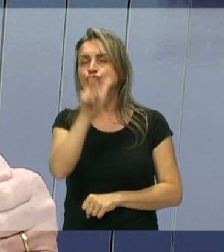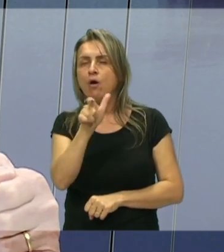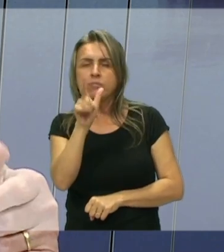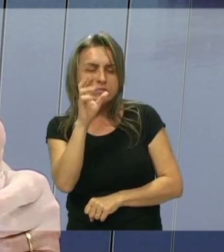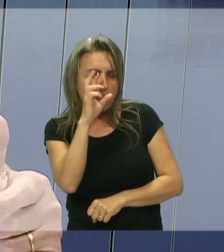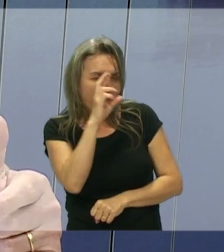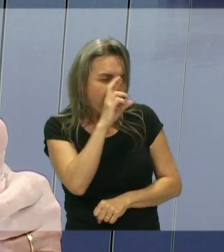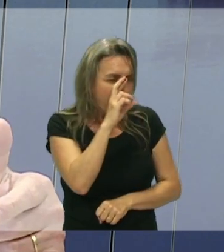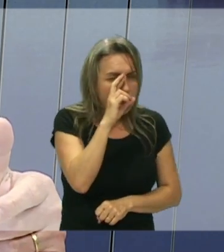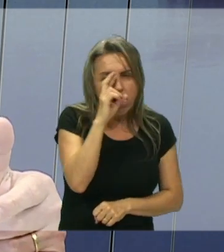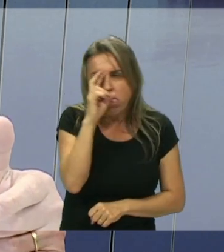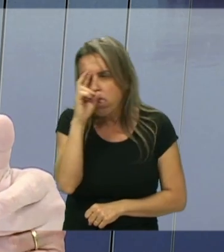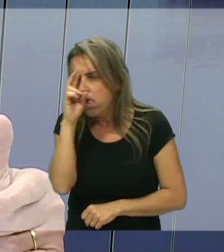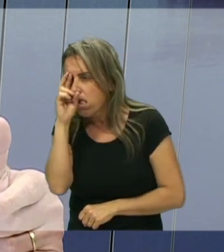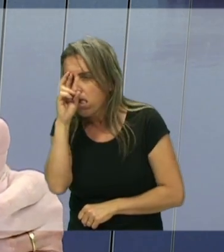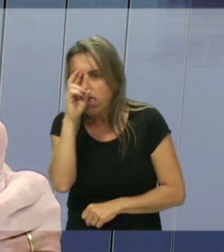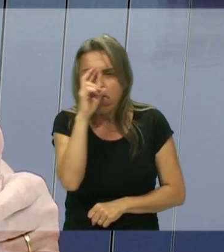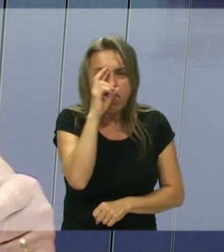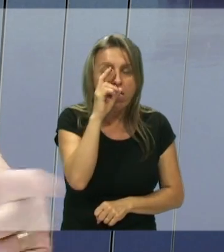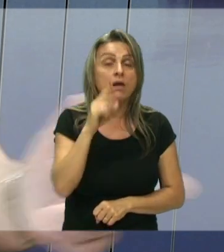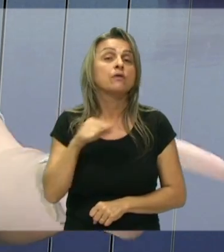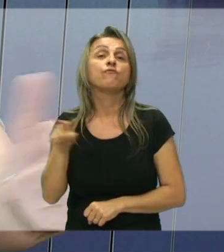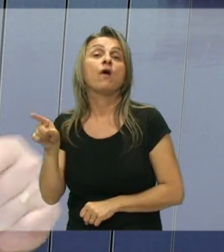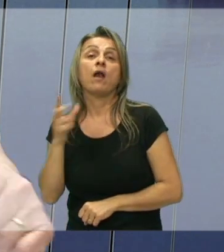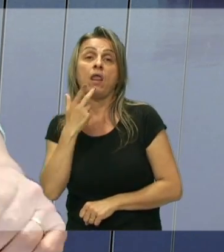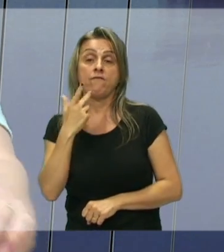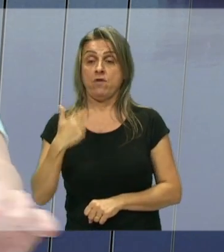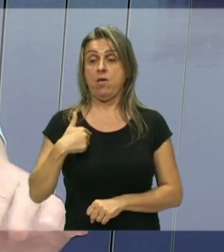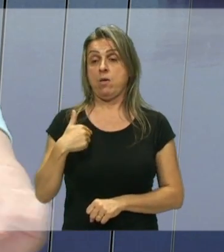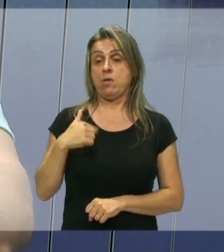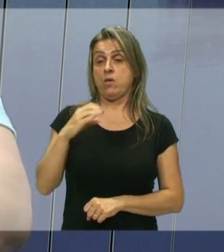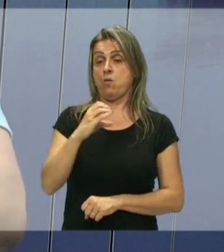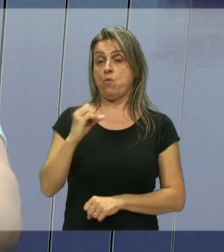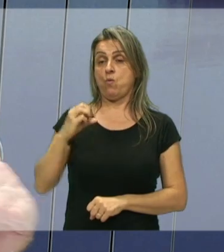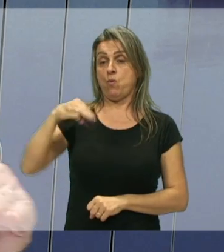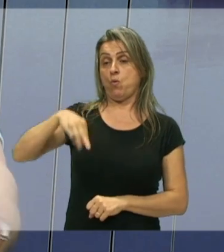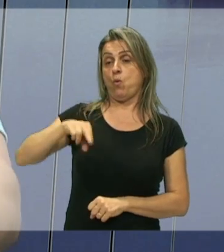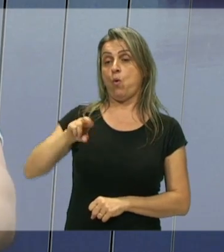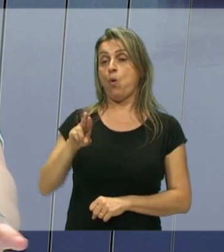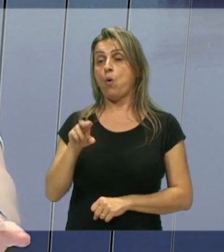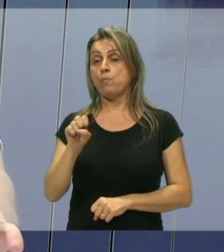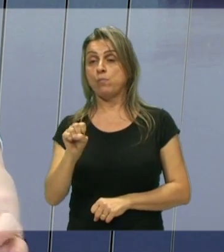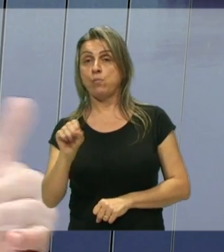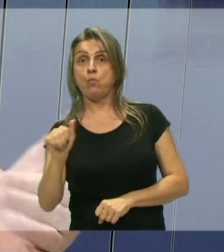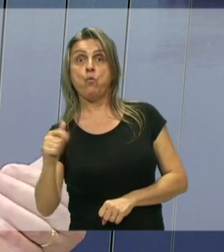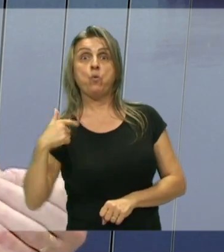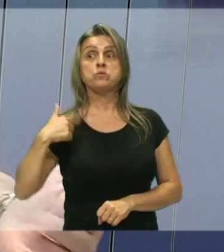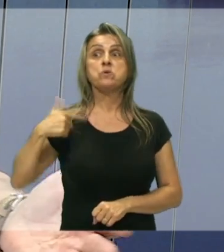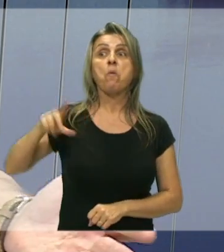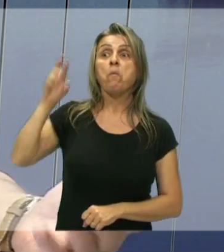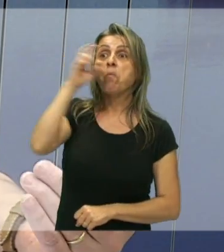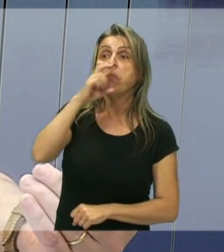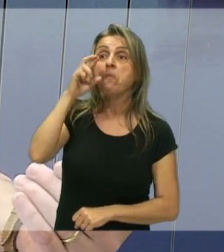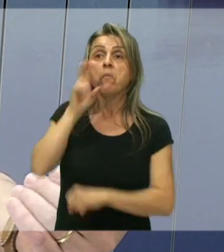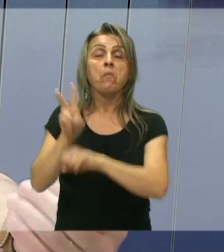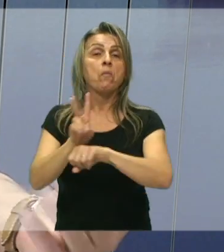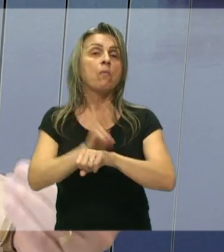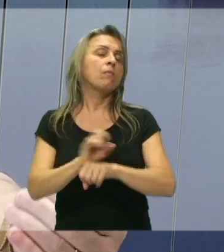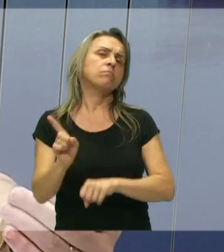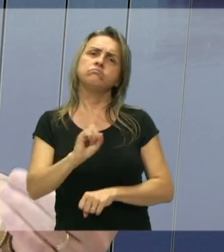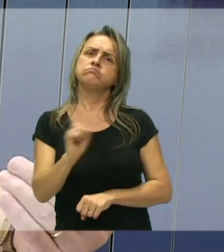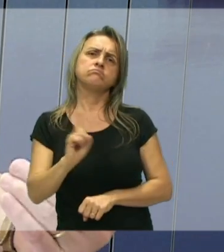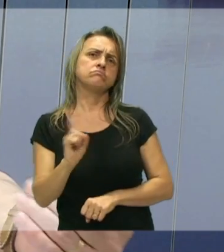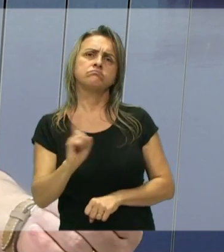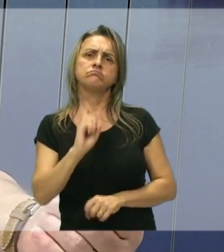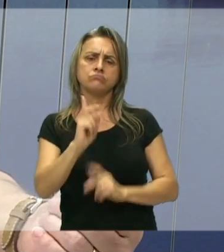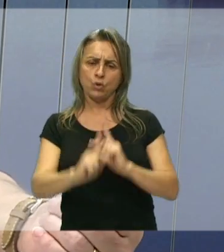que vai lá e diz assim, eu sou do Comusa, vim aqui fiscalizar. Não, a fiscalização é algo que o brasileiro deveria